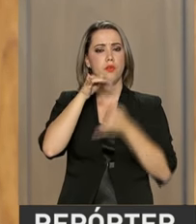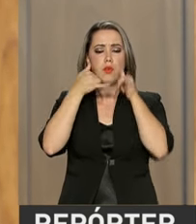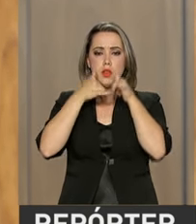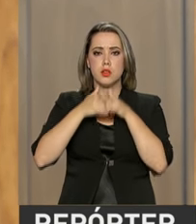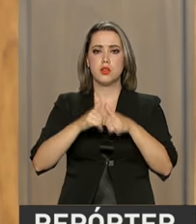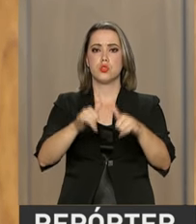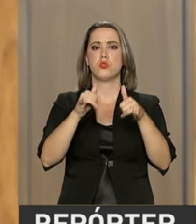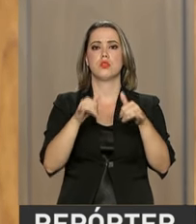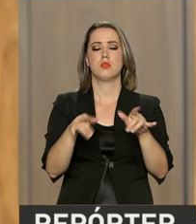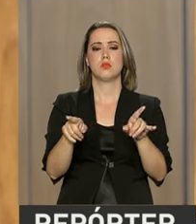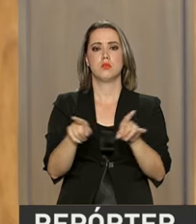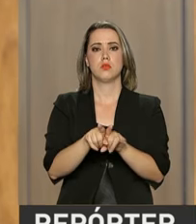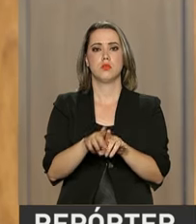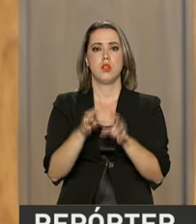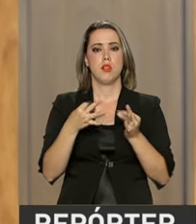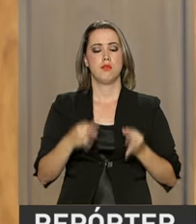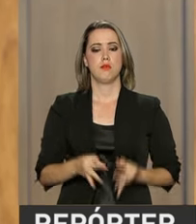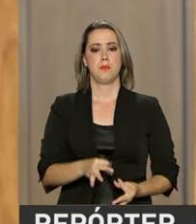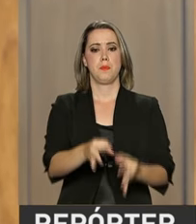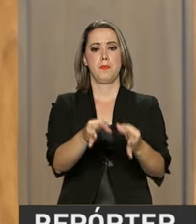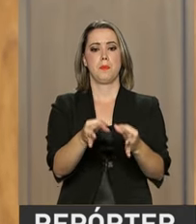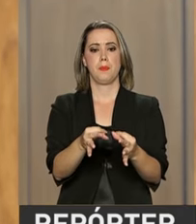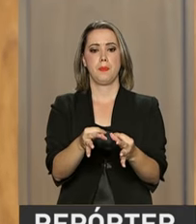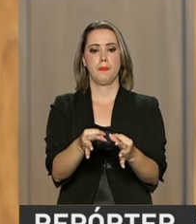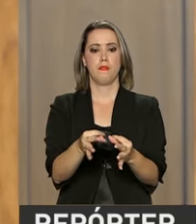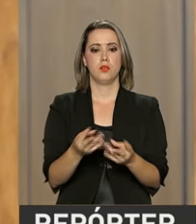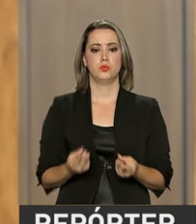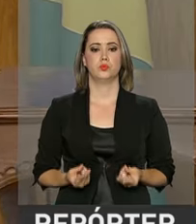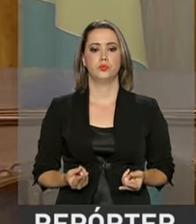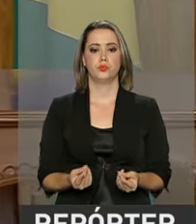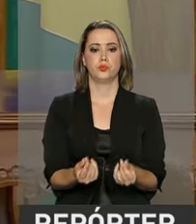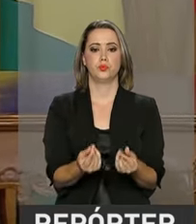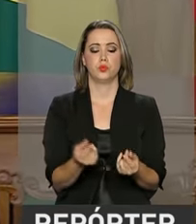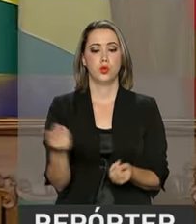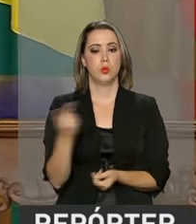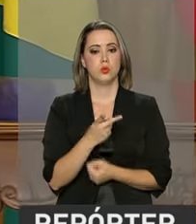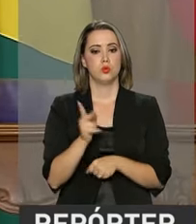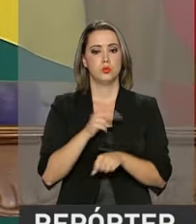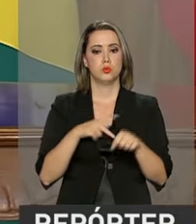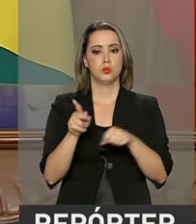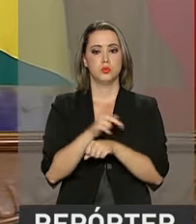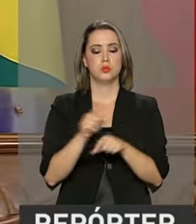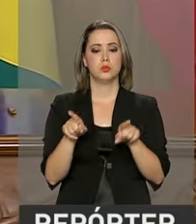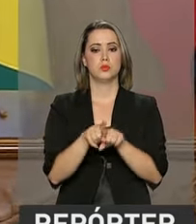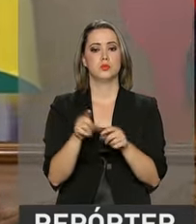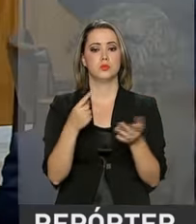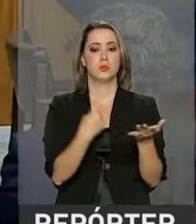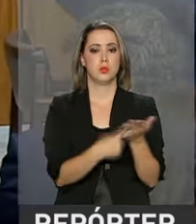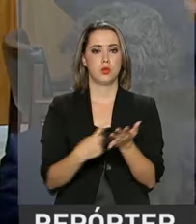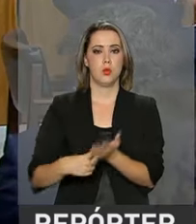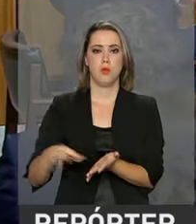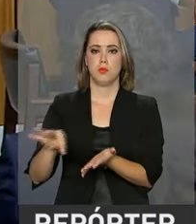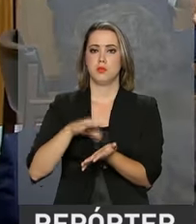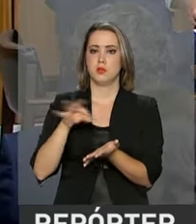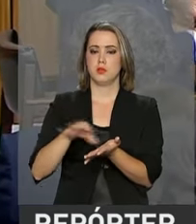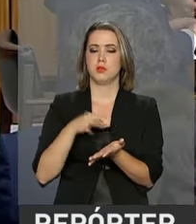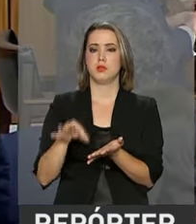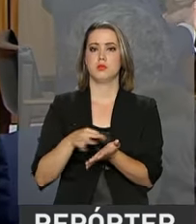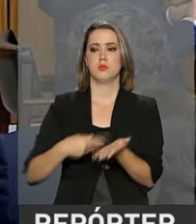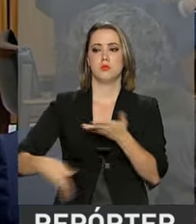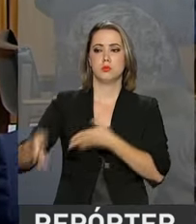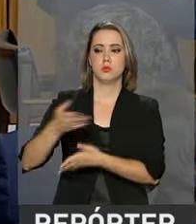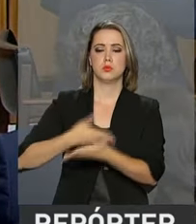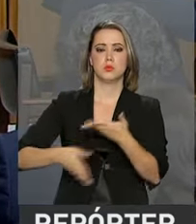e da tecnologia e finanças os dois países também assinaram acordos para intercâmbio de